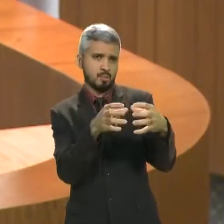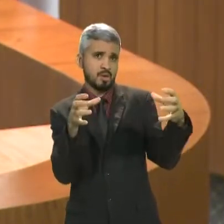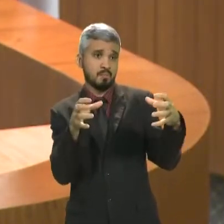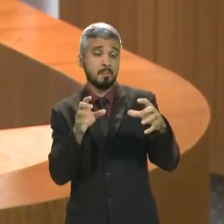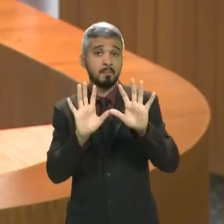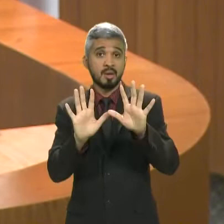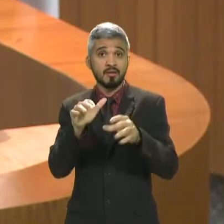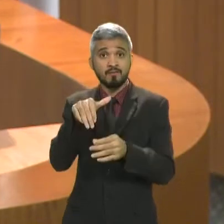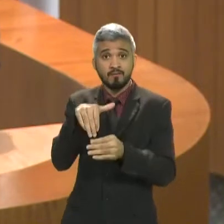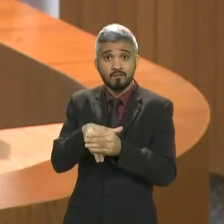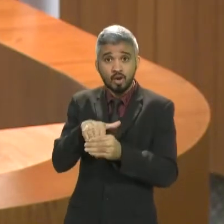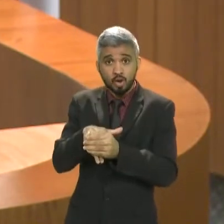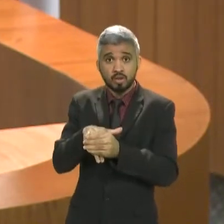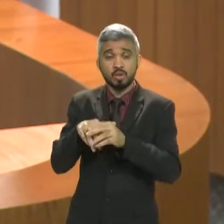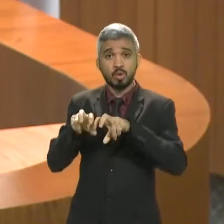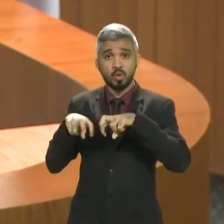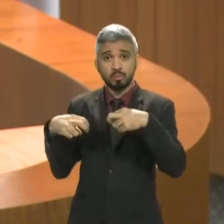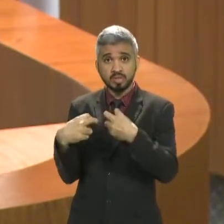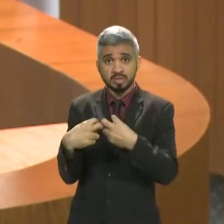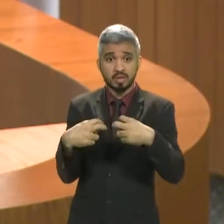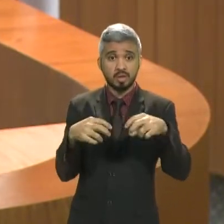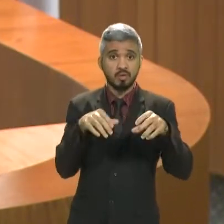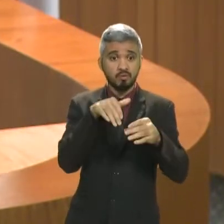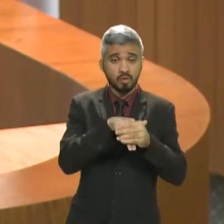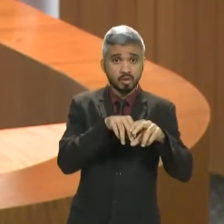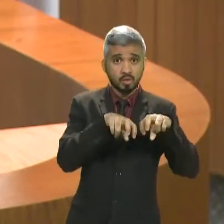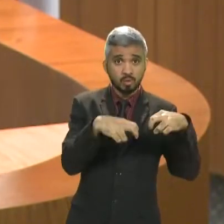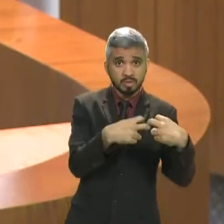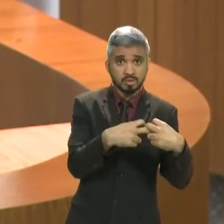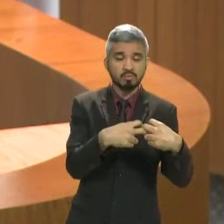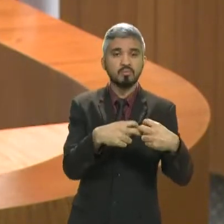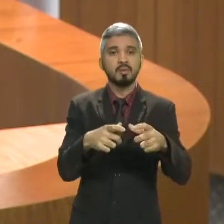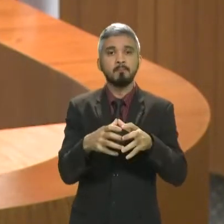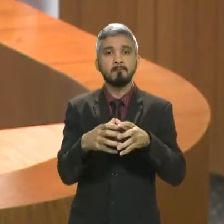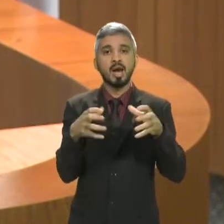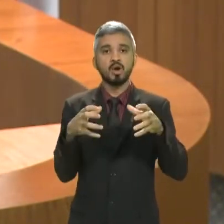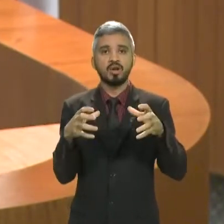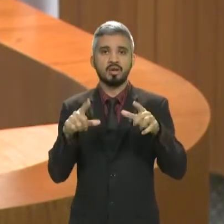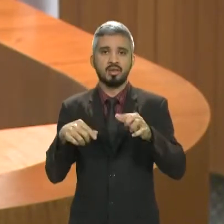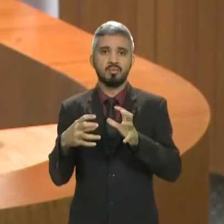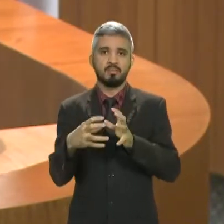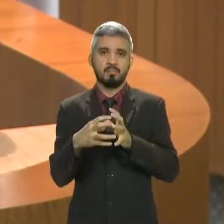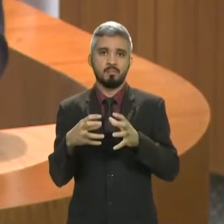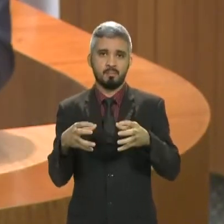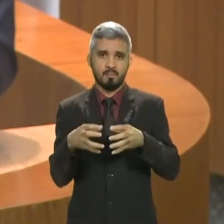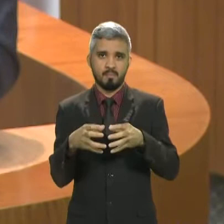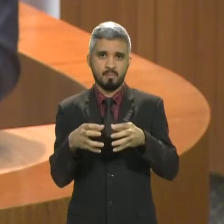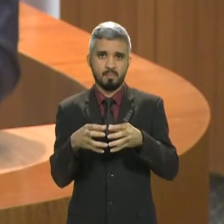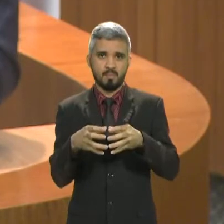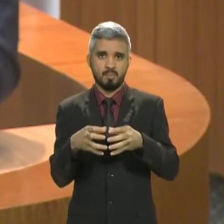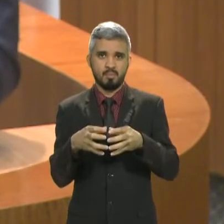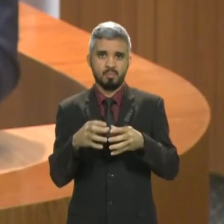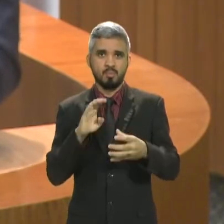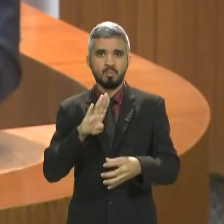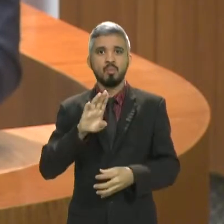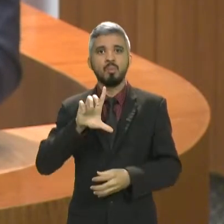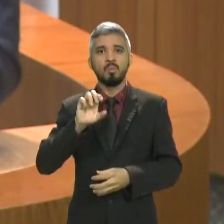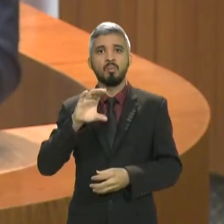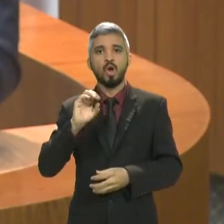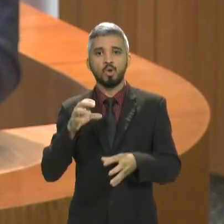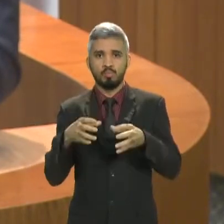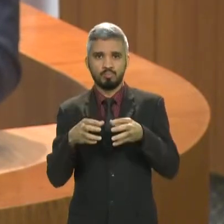de comissão, a maioria é do bloco, não é do partido, é do bloco. E aqui, o